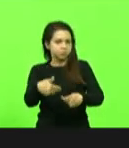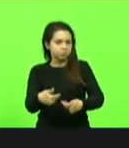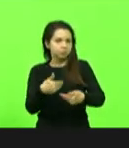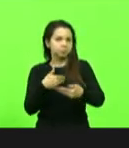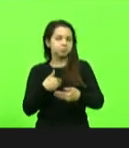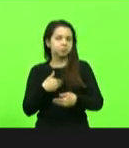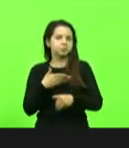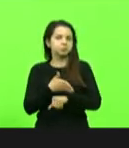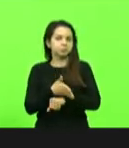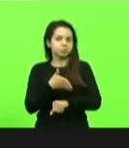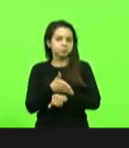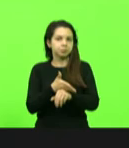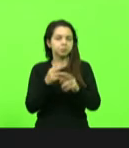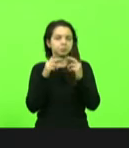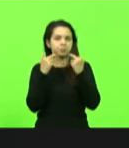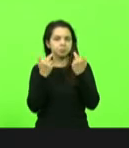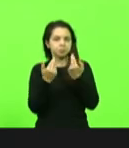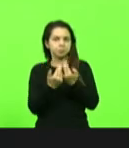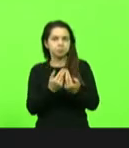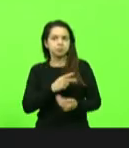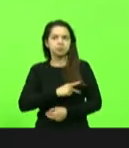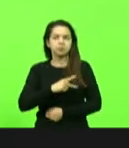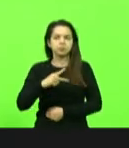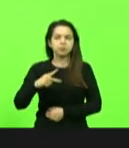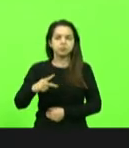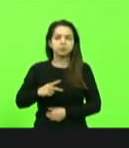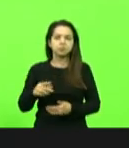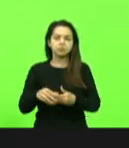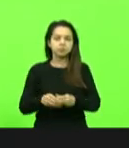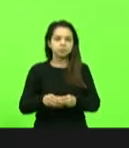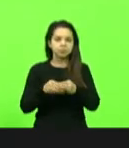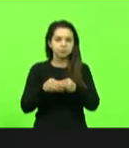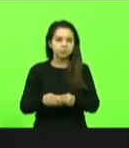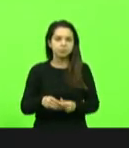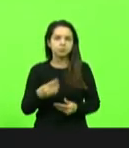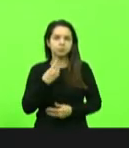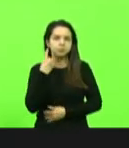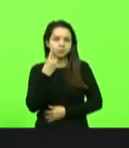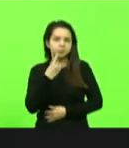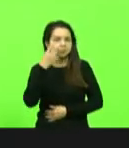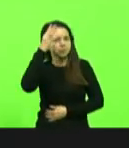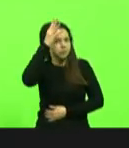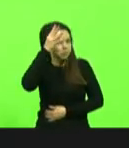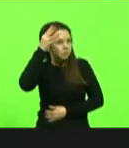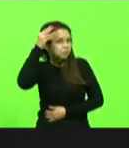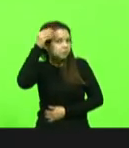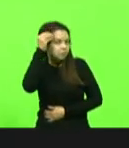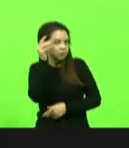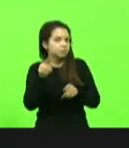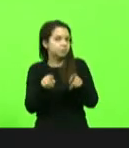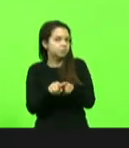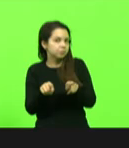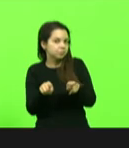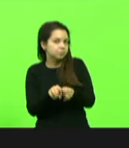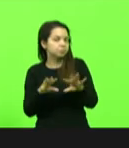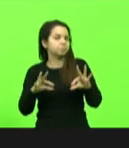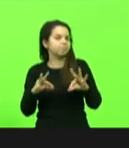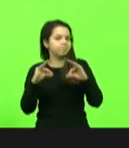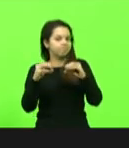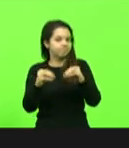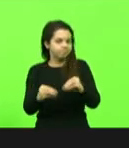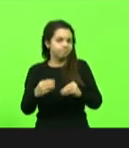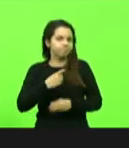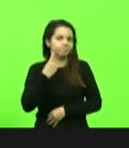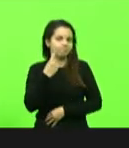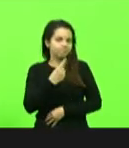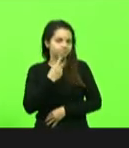audiência pública. Cumprimentar a deputada Luciane, cumprimentando todos os deputados, integrantes